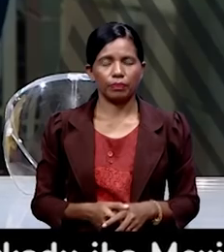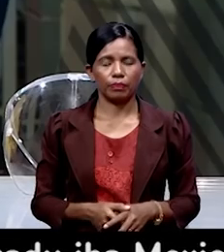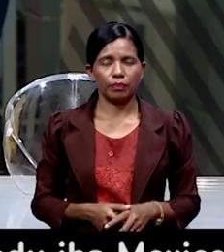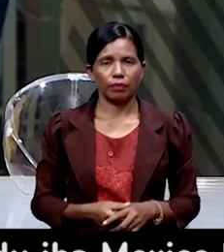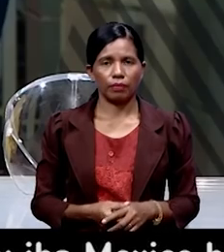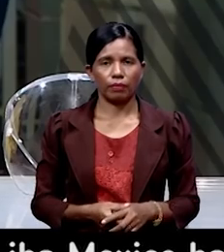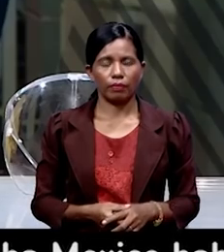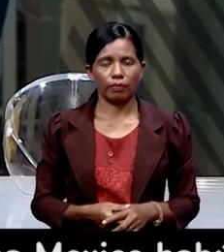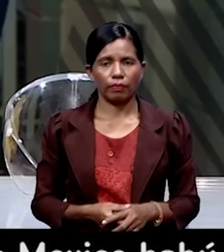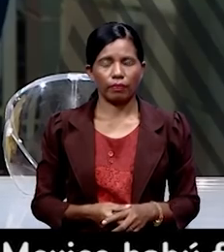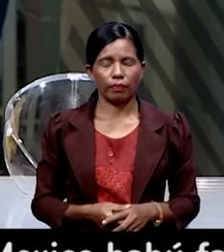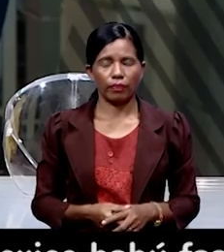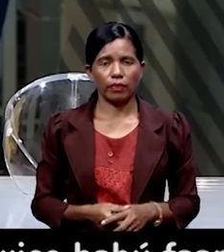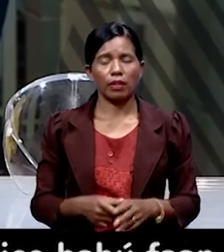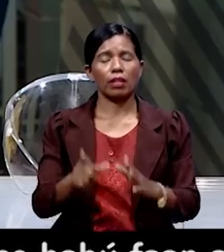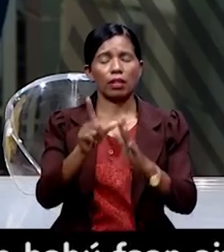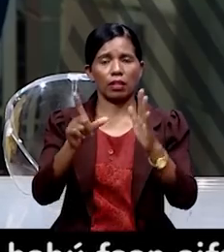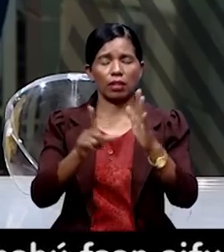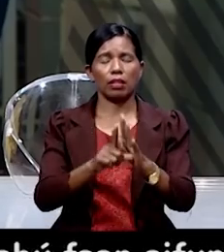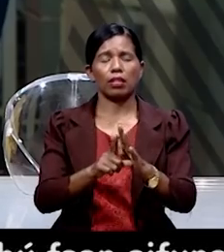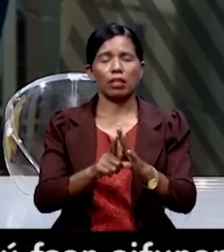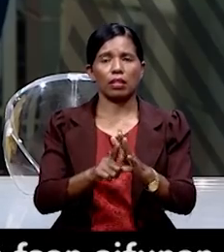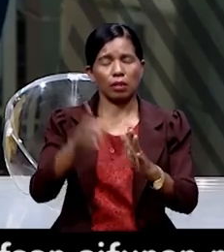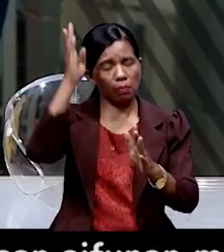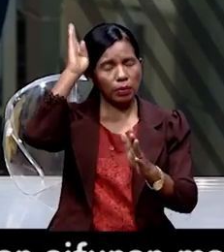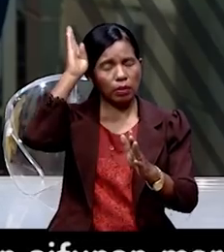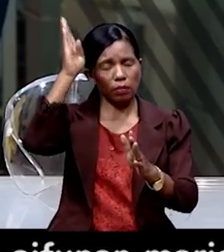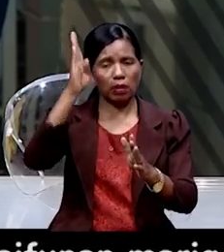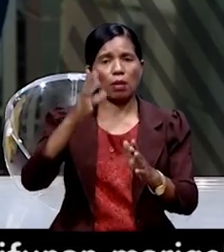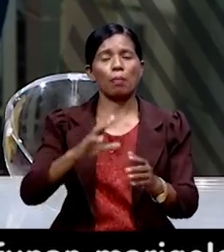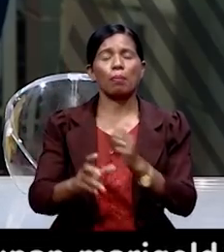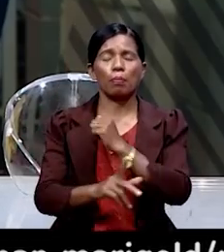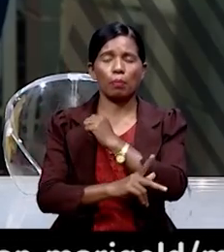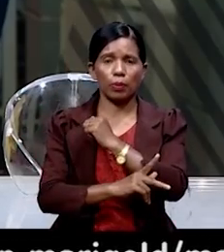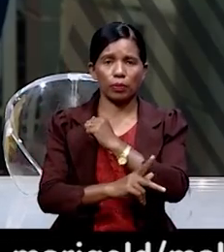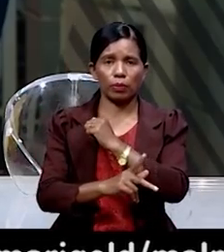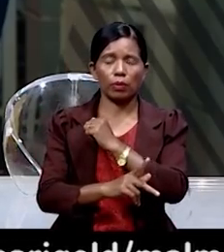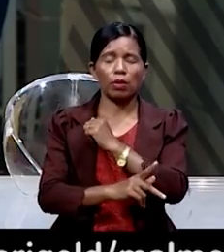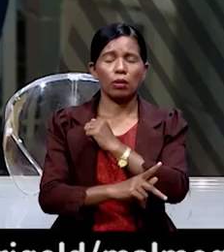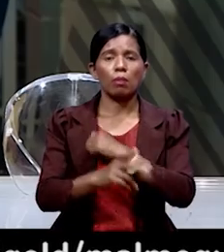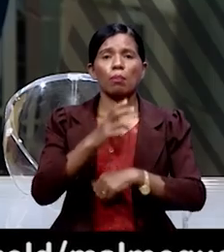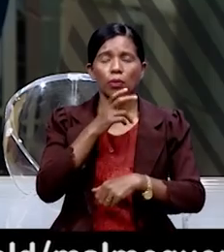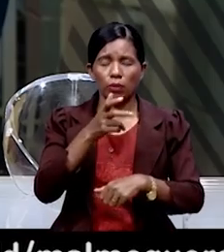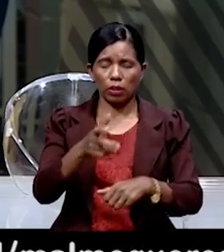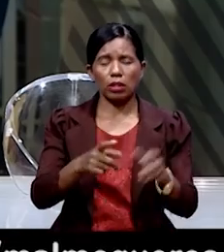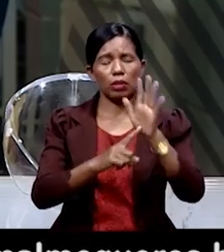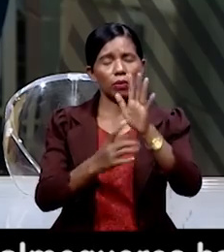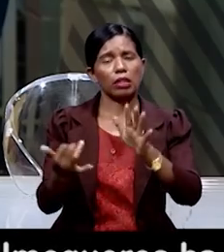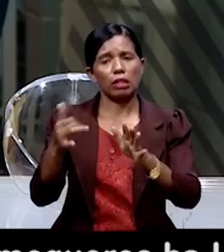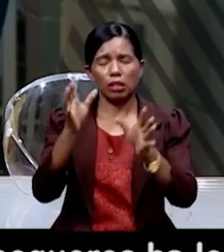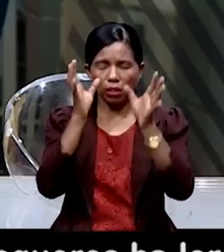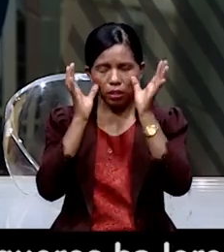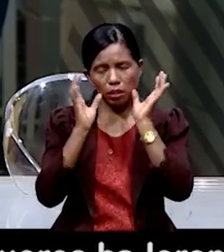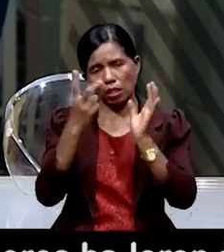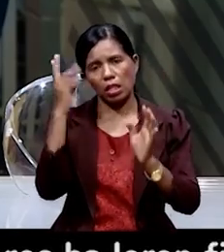Órgão soberano no Mons Conferência Episcopal Portuguesa, a tosse Sirenilaran Tristi, Benhira Rona Dom Basílio